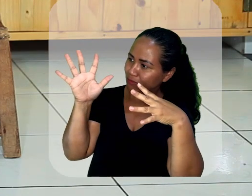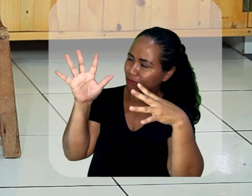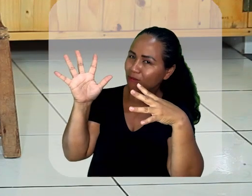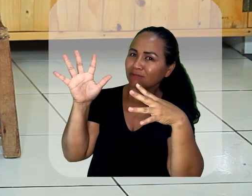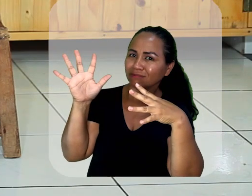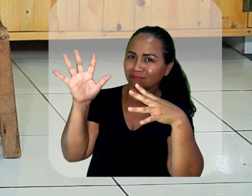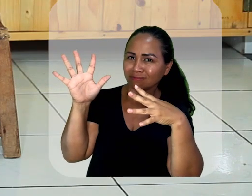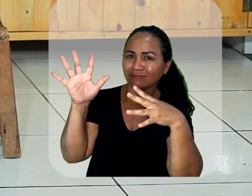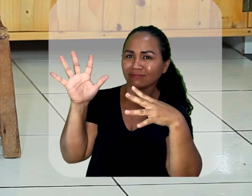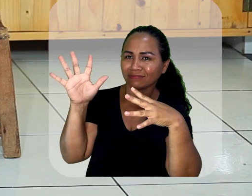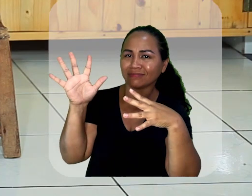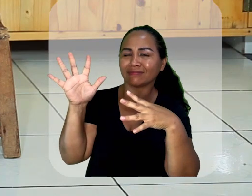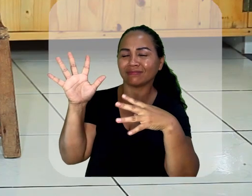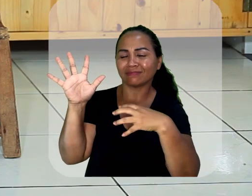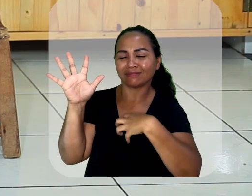se doa.